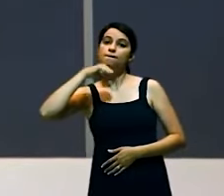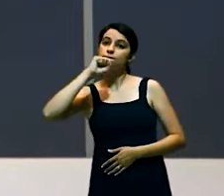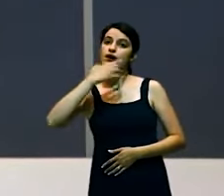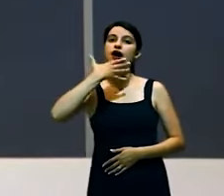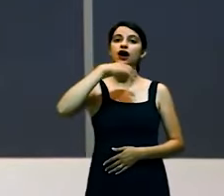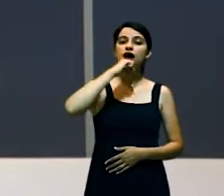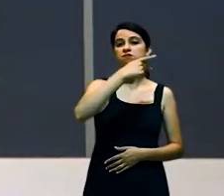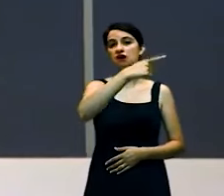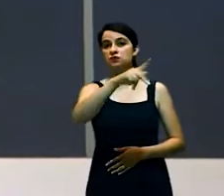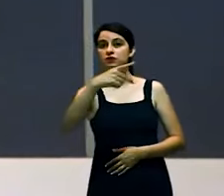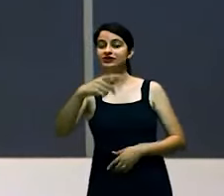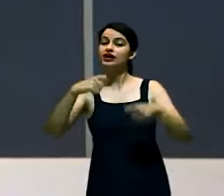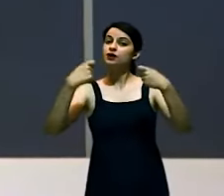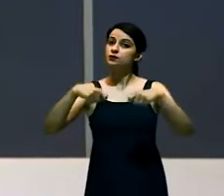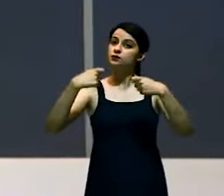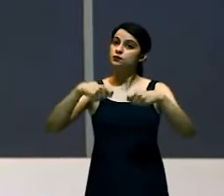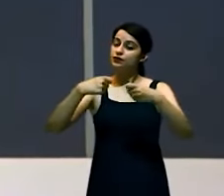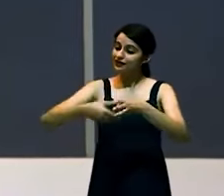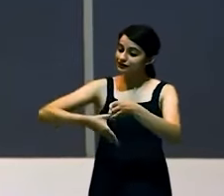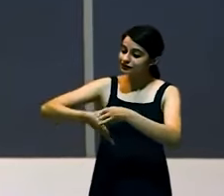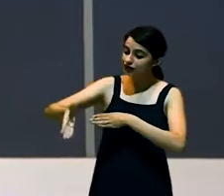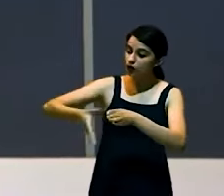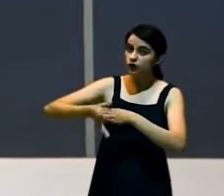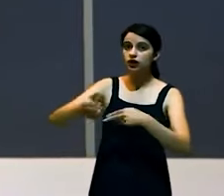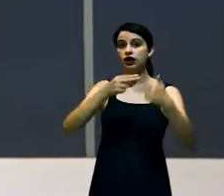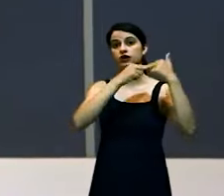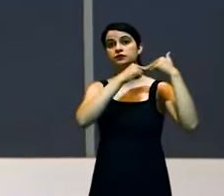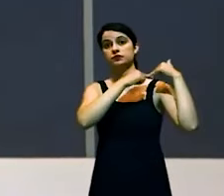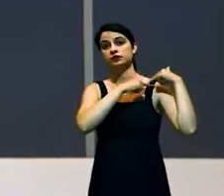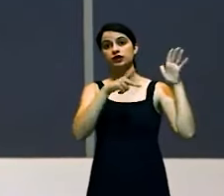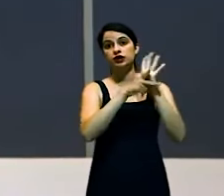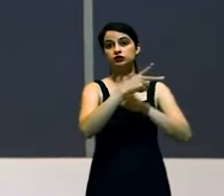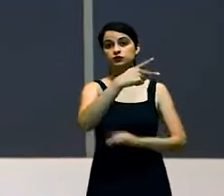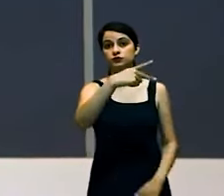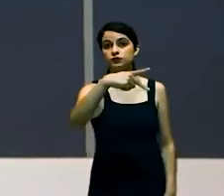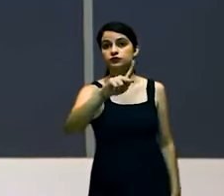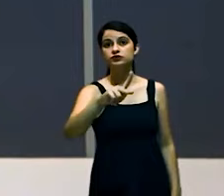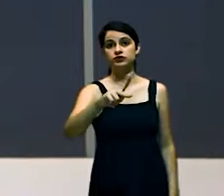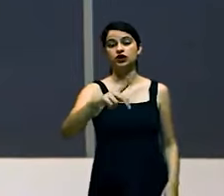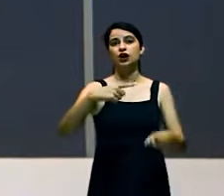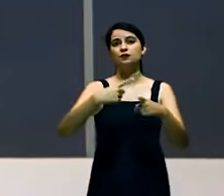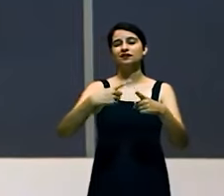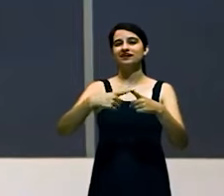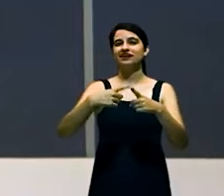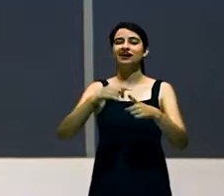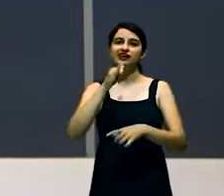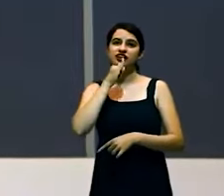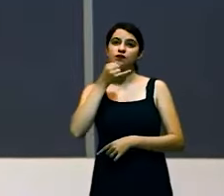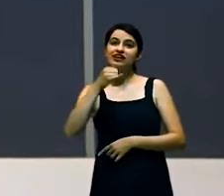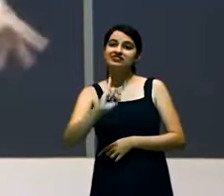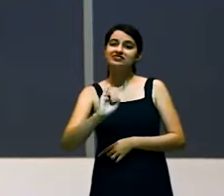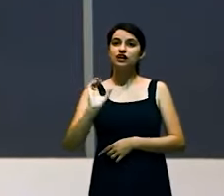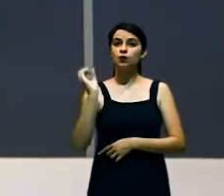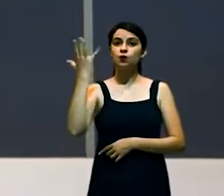peito. E resolve esse probleminha na sua casa. Porque de um probleminha pode virar um problemão. E eu